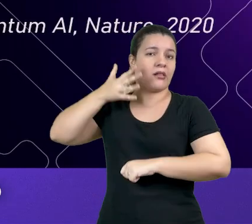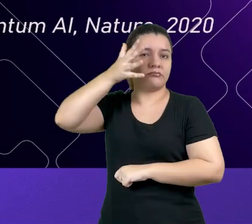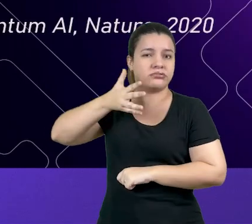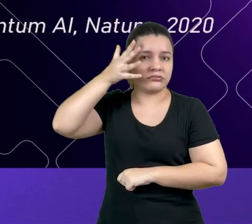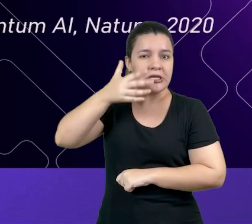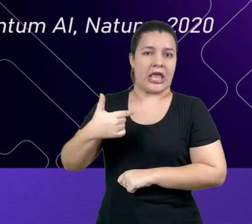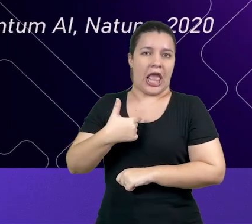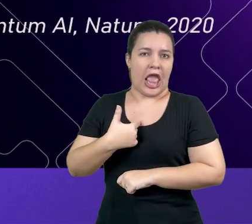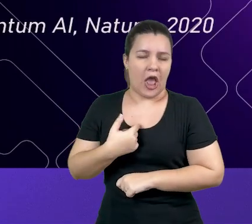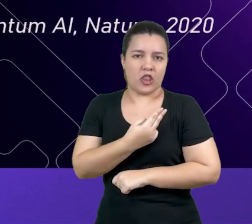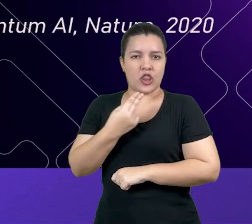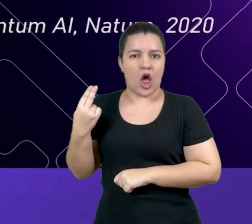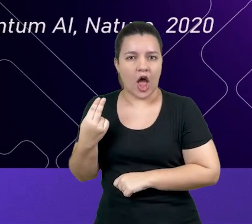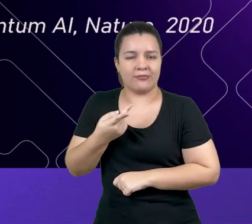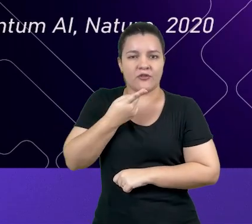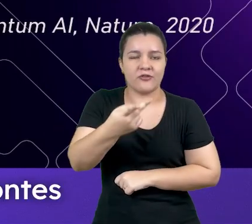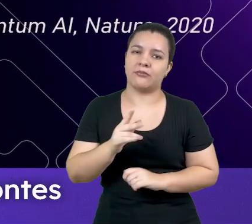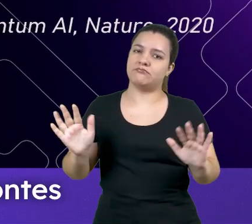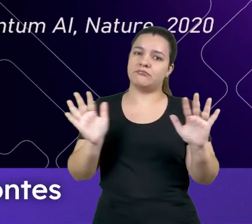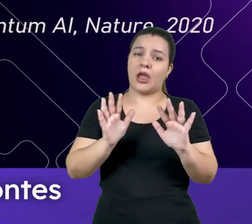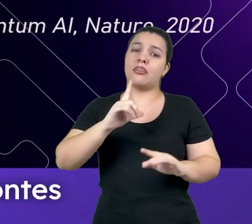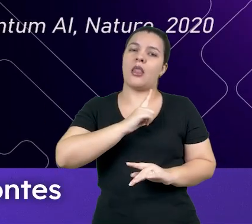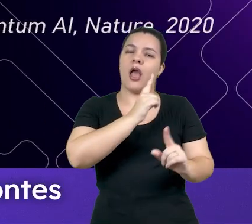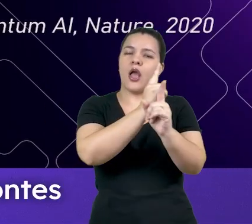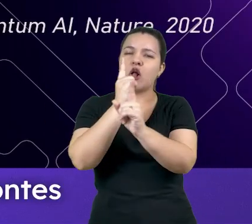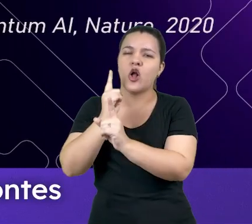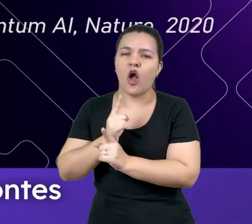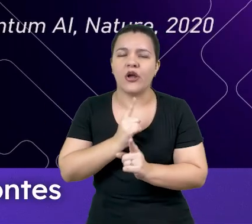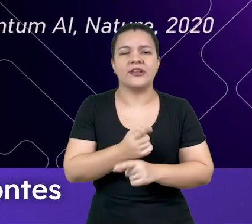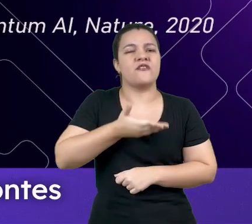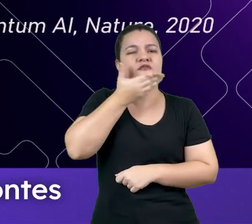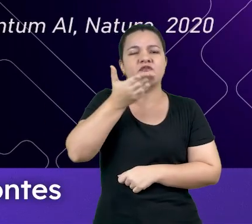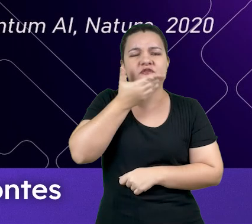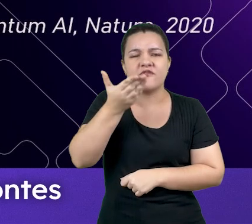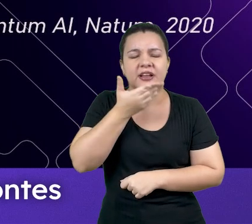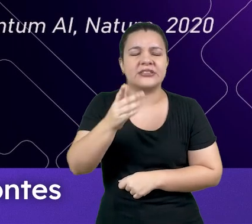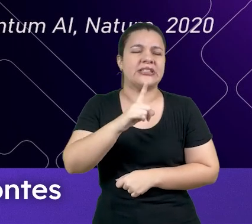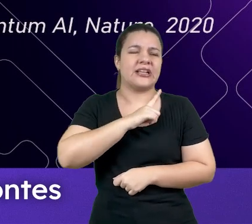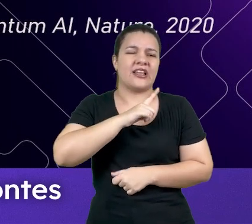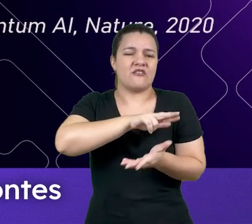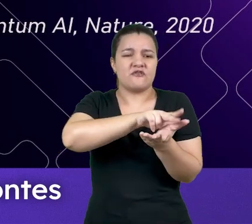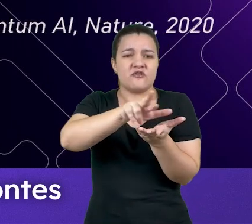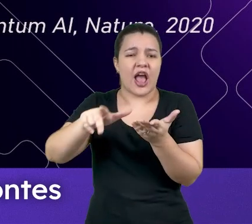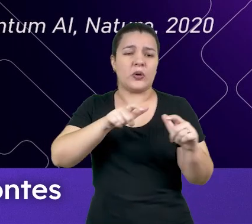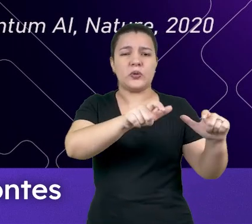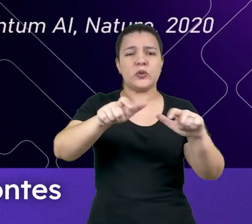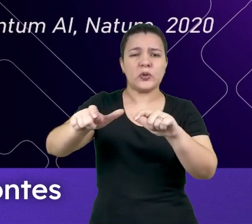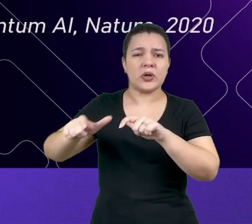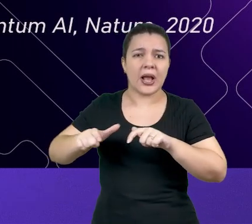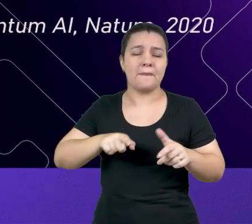isso, não é Érico do Venturus que diz. Você encontra isso facilmente em diversas